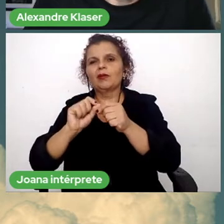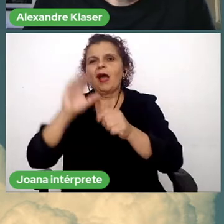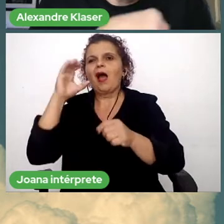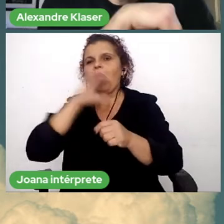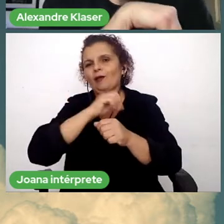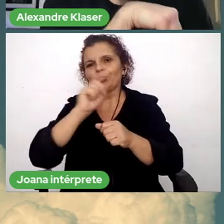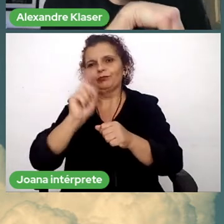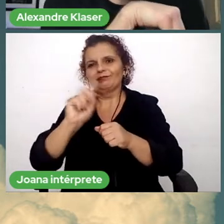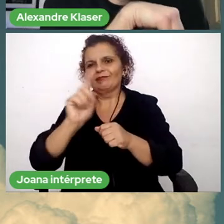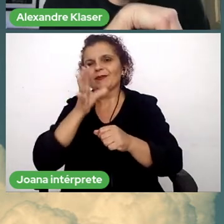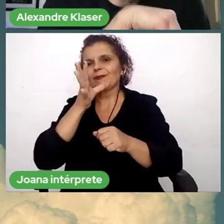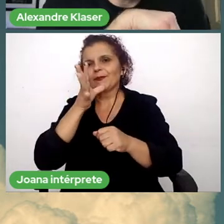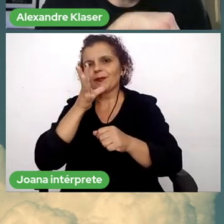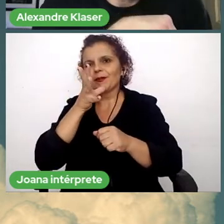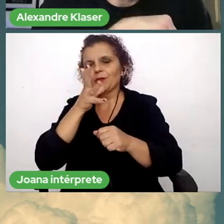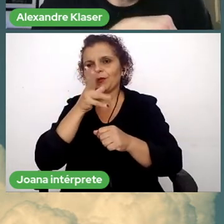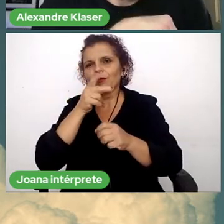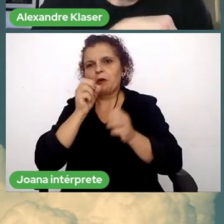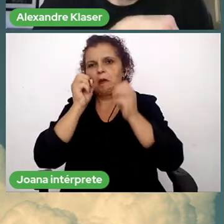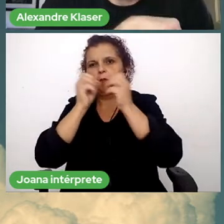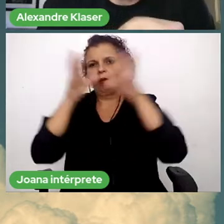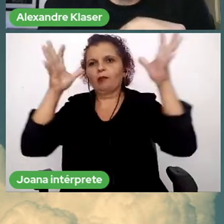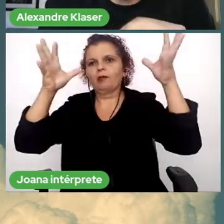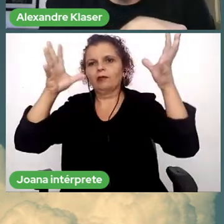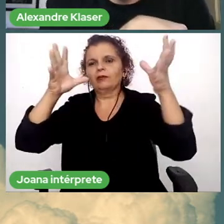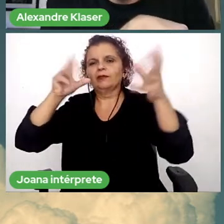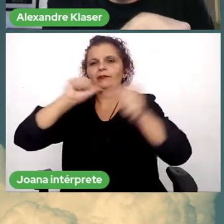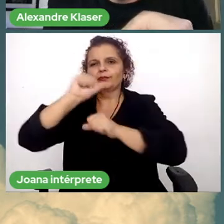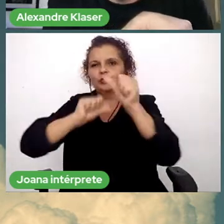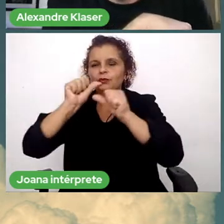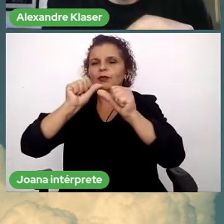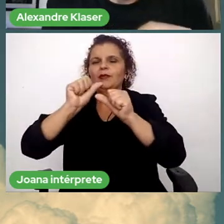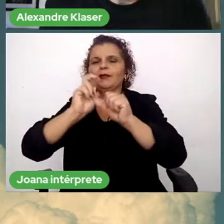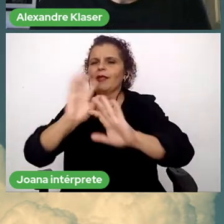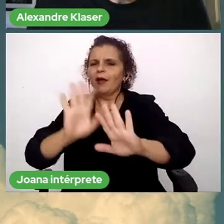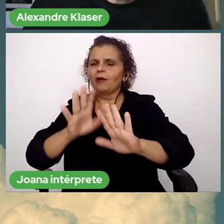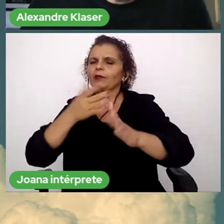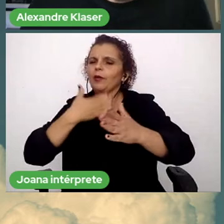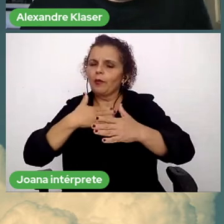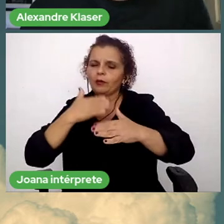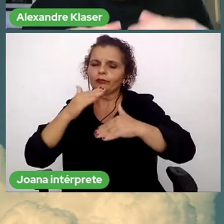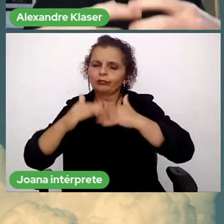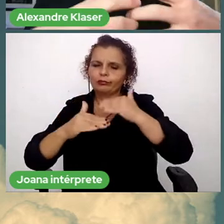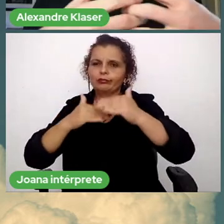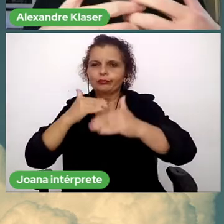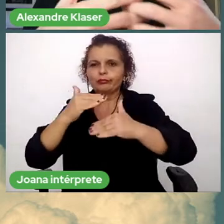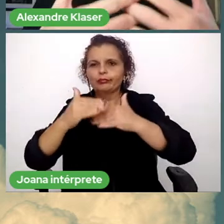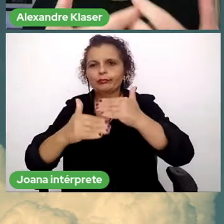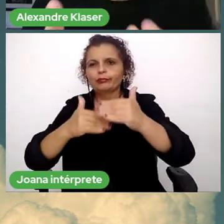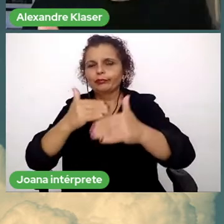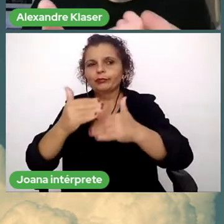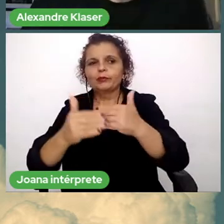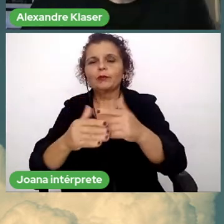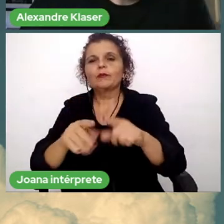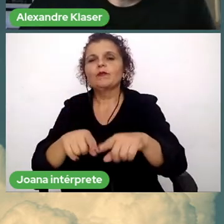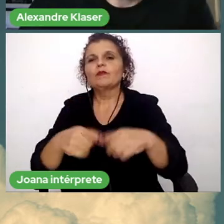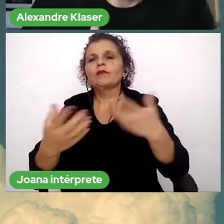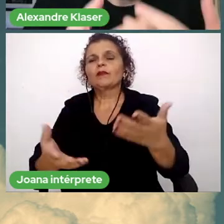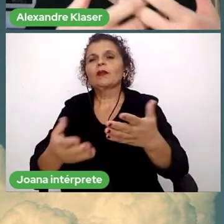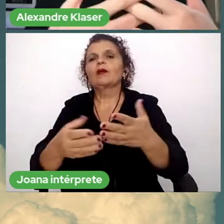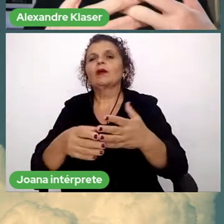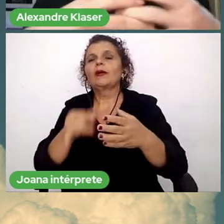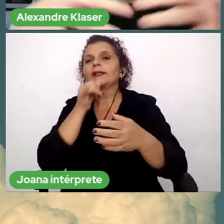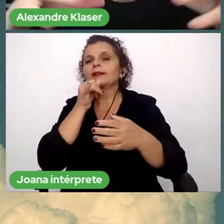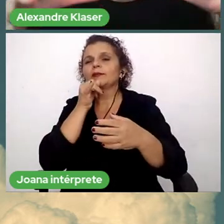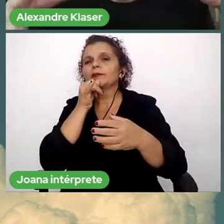não se faz como o Big Bang, que a gente chama. Ou seja, normalmente a gente pensa de uma forma incremental. A gente pensa assim, olha, ok, qual é... Vou dar um exemplo, assim,